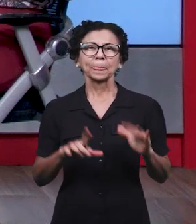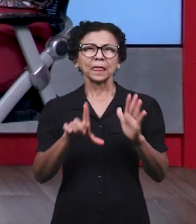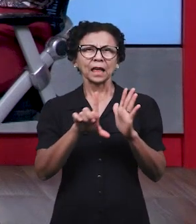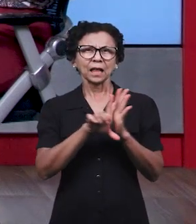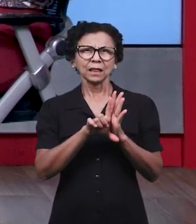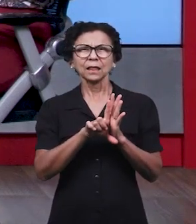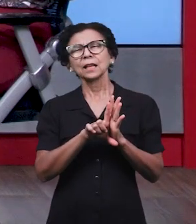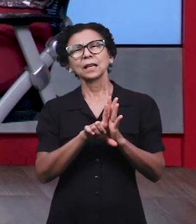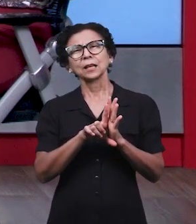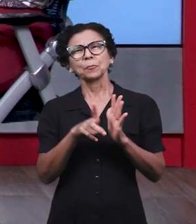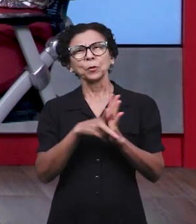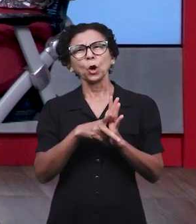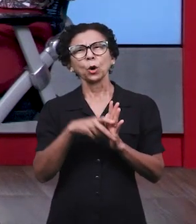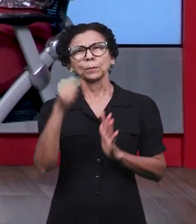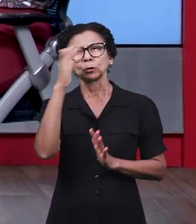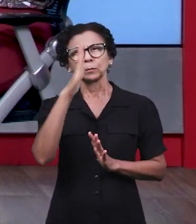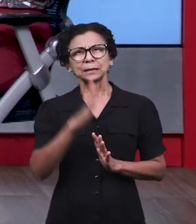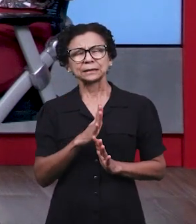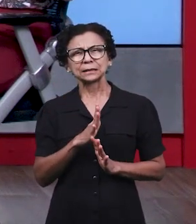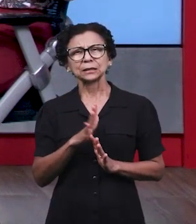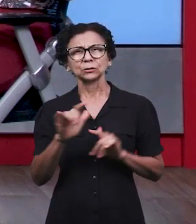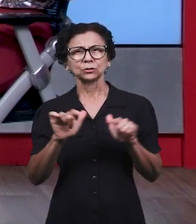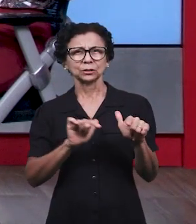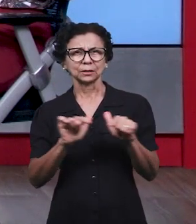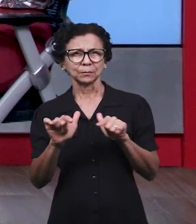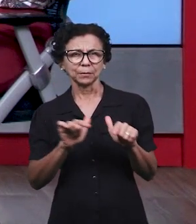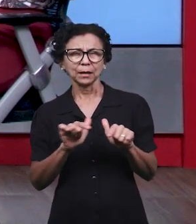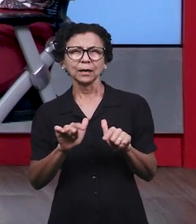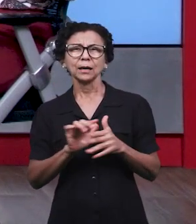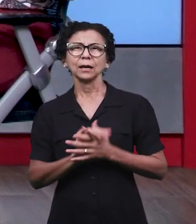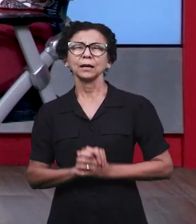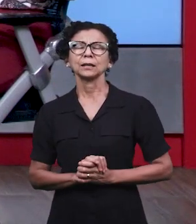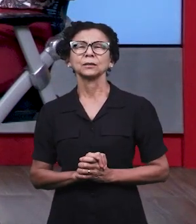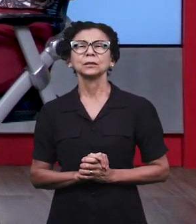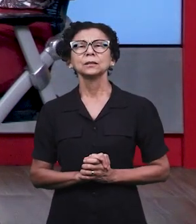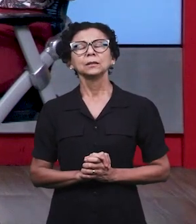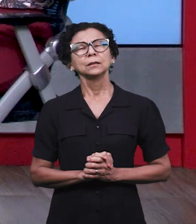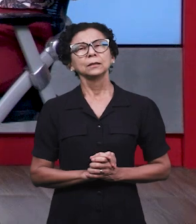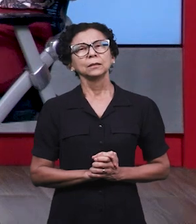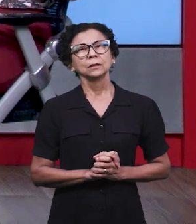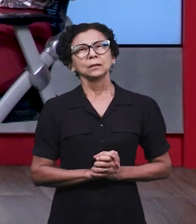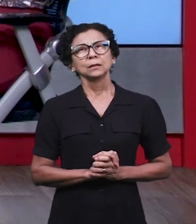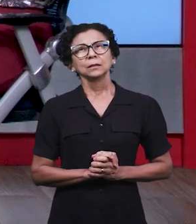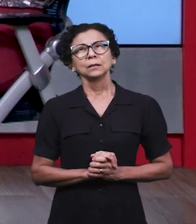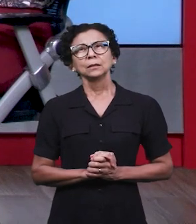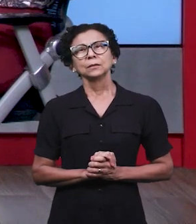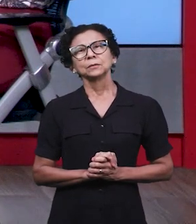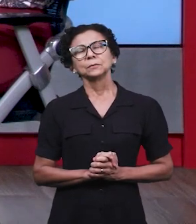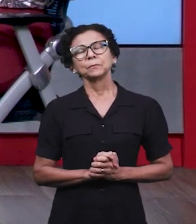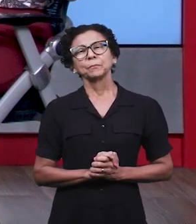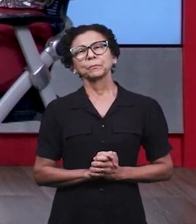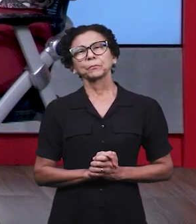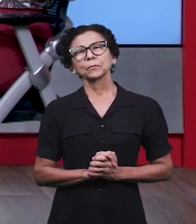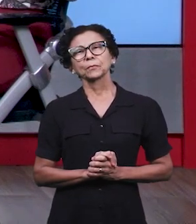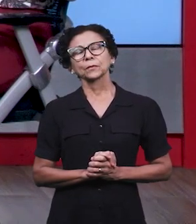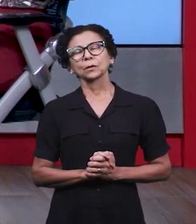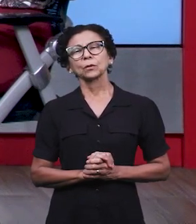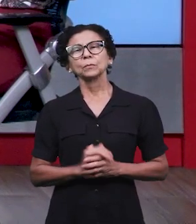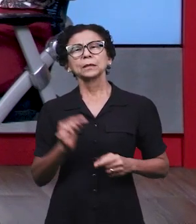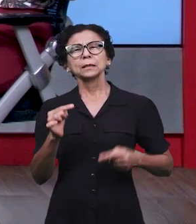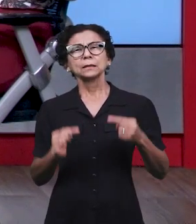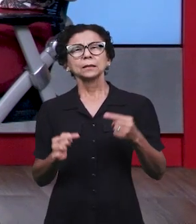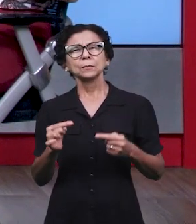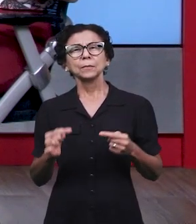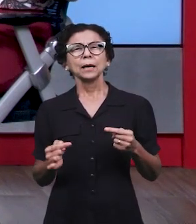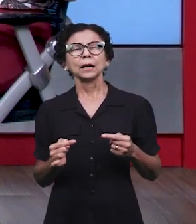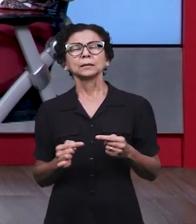trabalhista brasileira aborda a questão da inclusão de pessoas com deficiência no mercado e quais são os direitos e